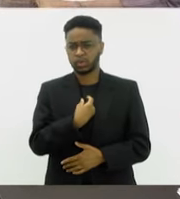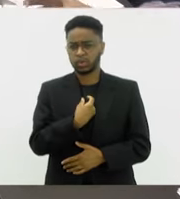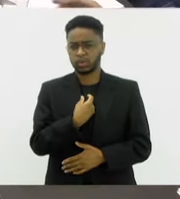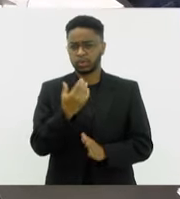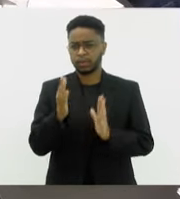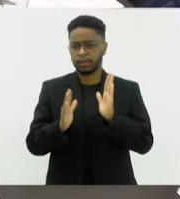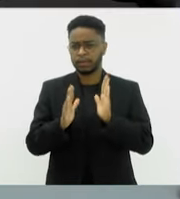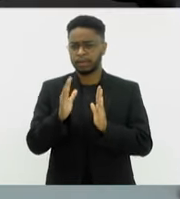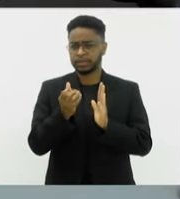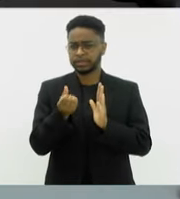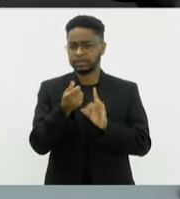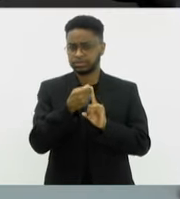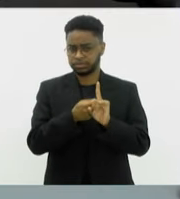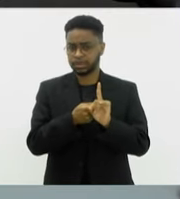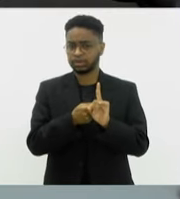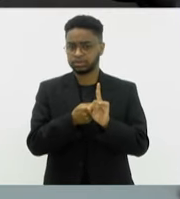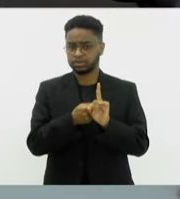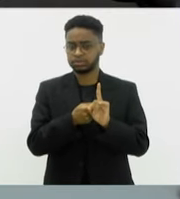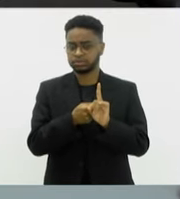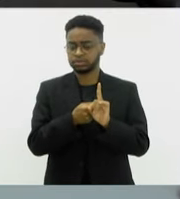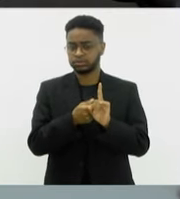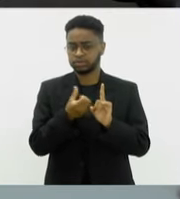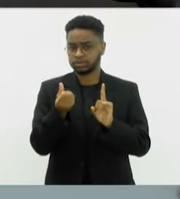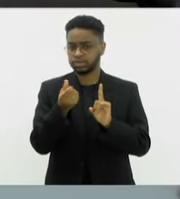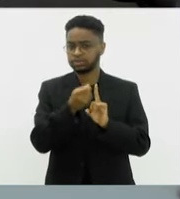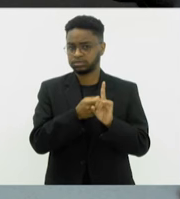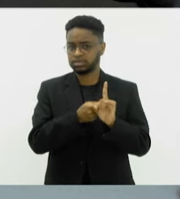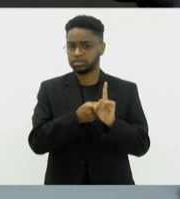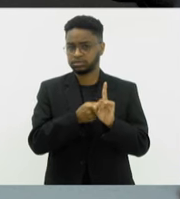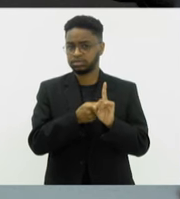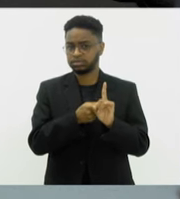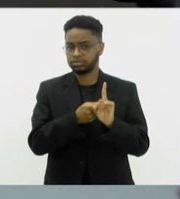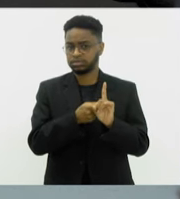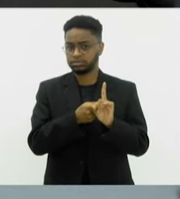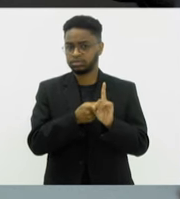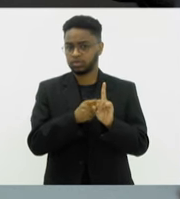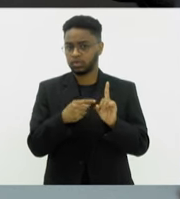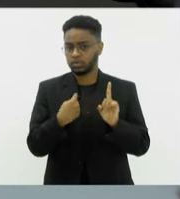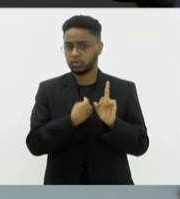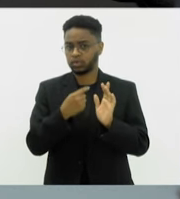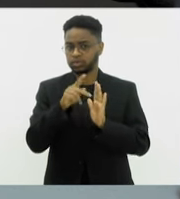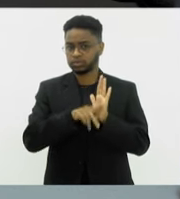Viu, Amorim? 6 meses. O nosso era 6 meses. O nosso era